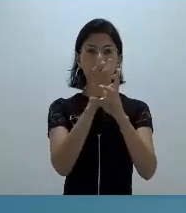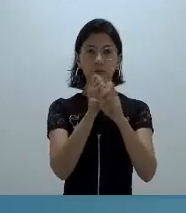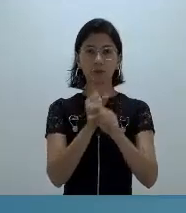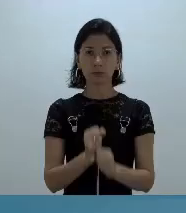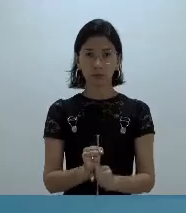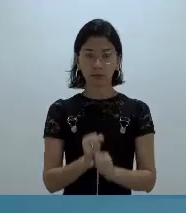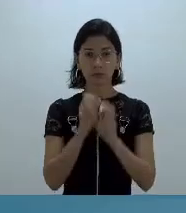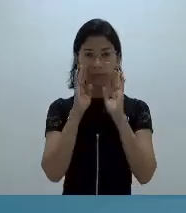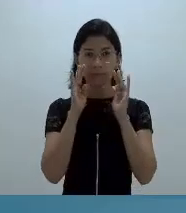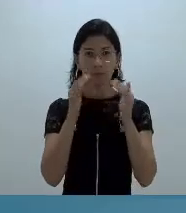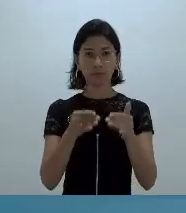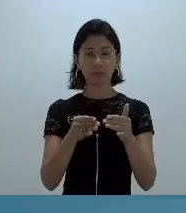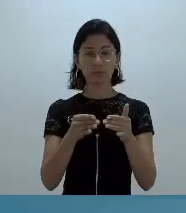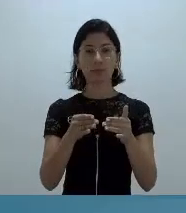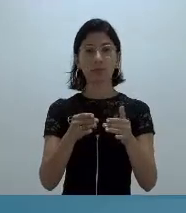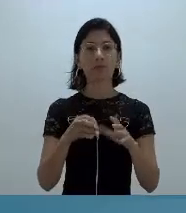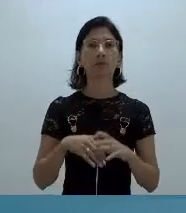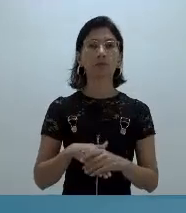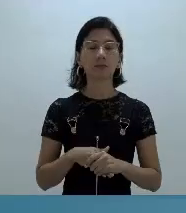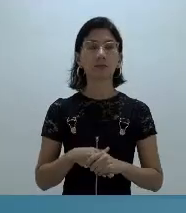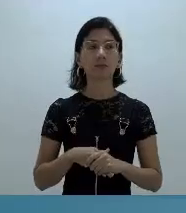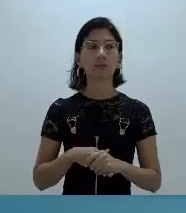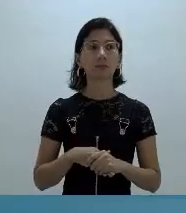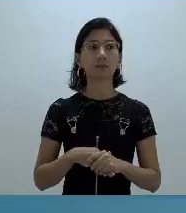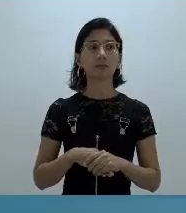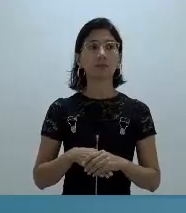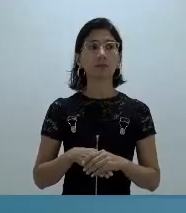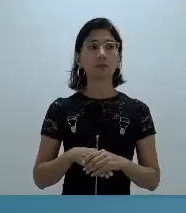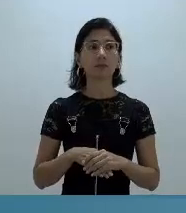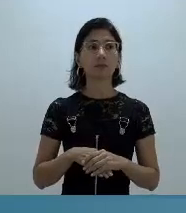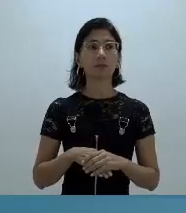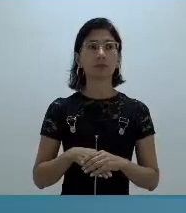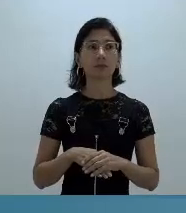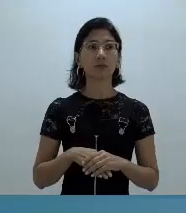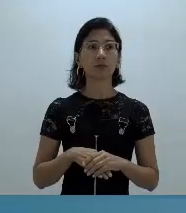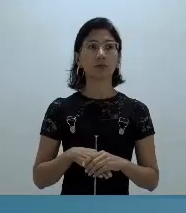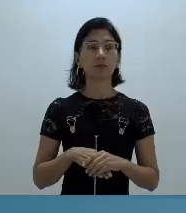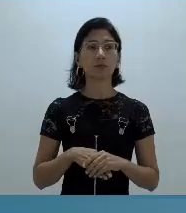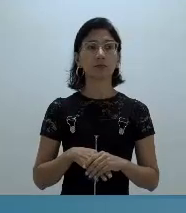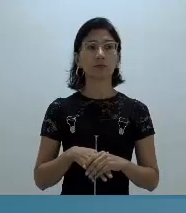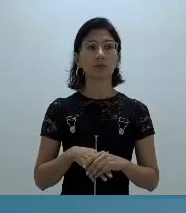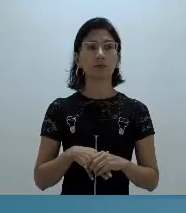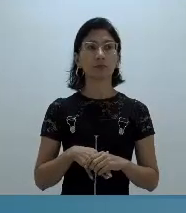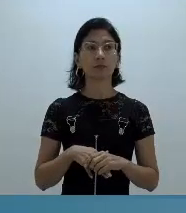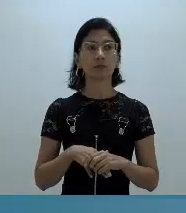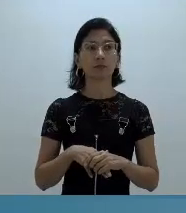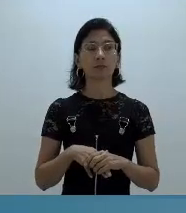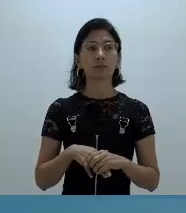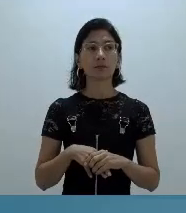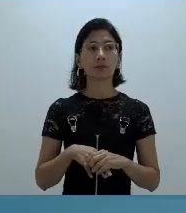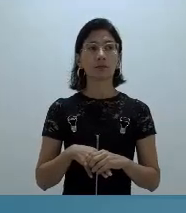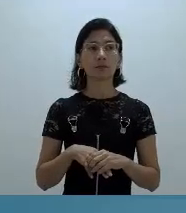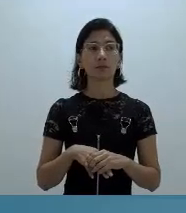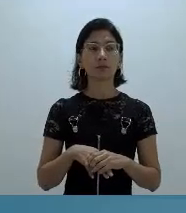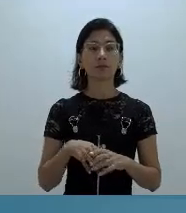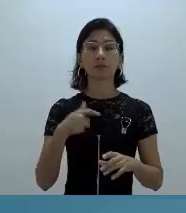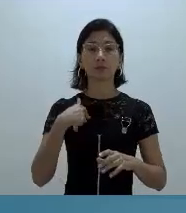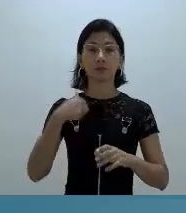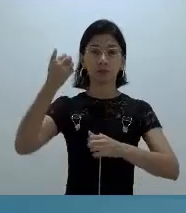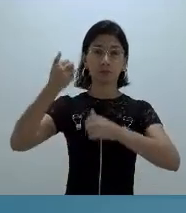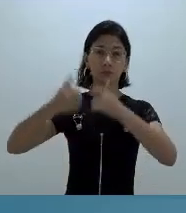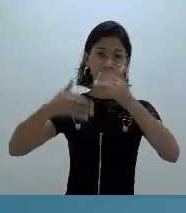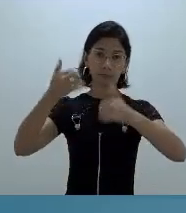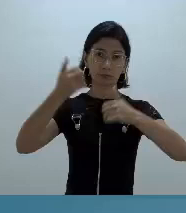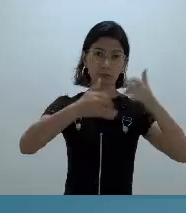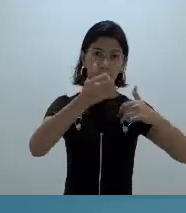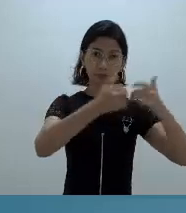121.683. Diante disso, fixou os honorários, honorários de incumbência, função de consultância, com o discutido na justiça